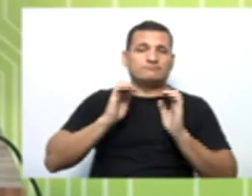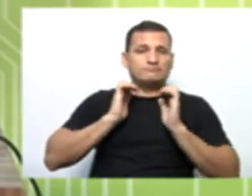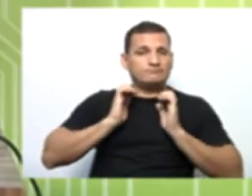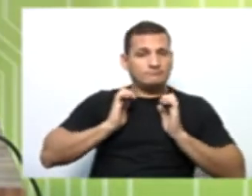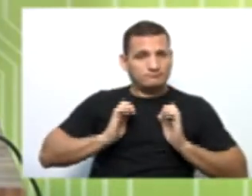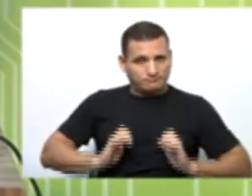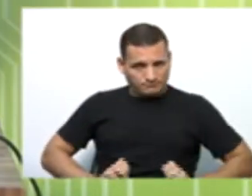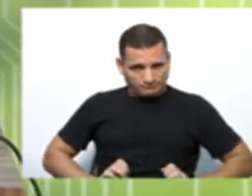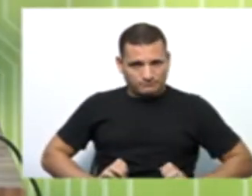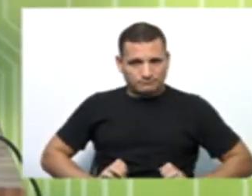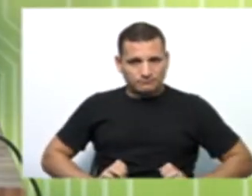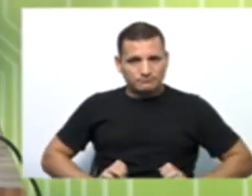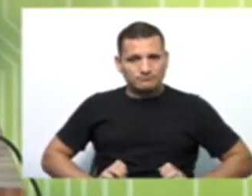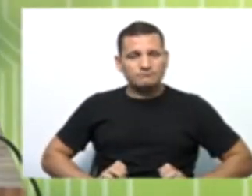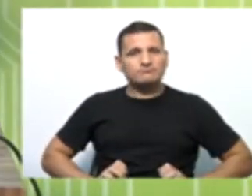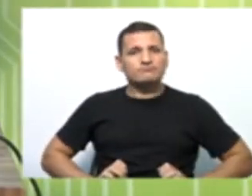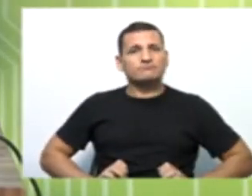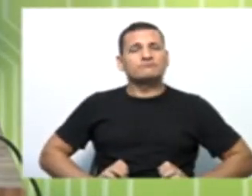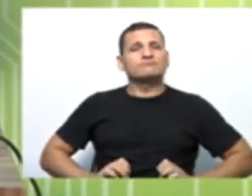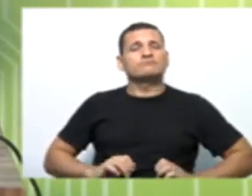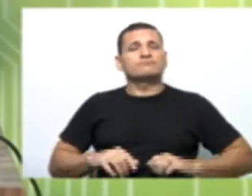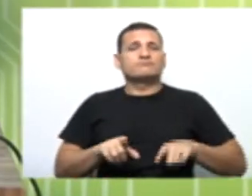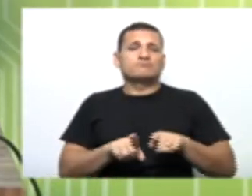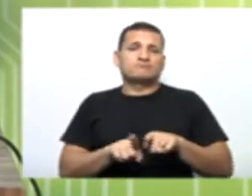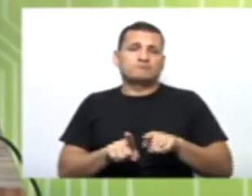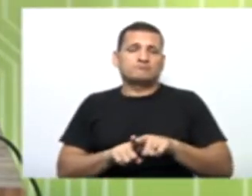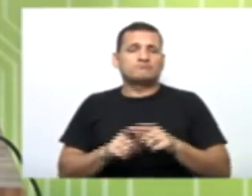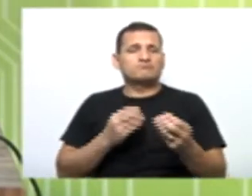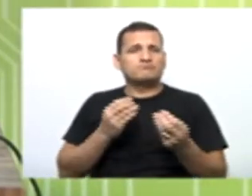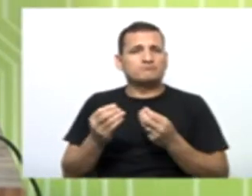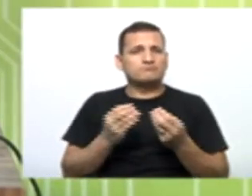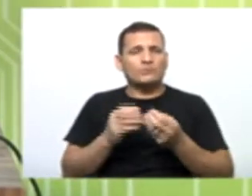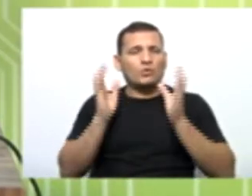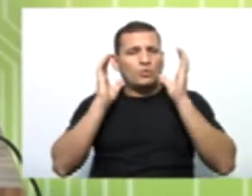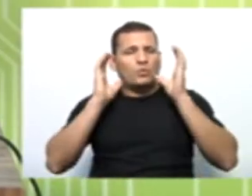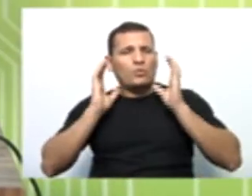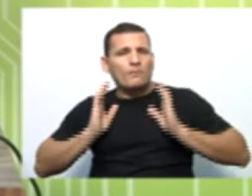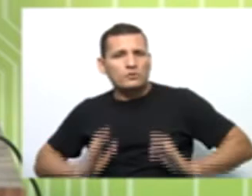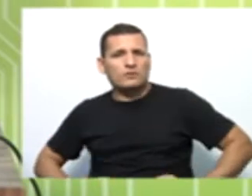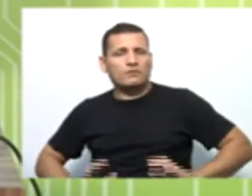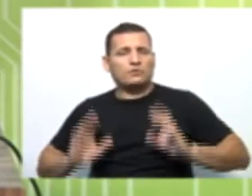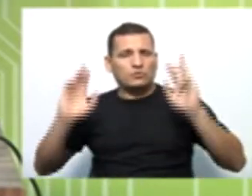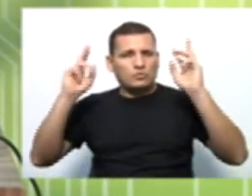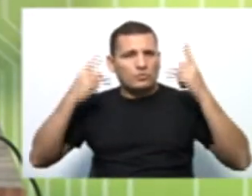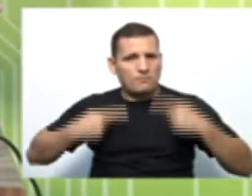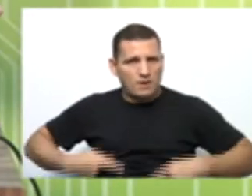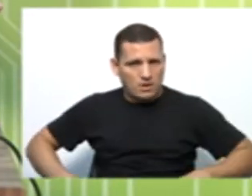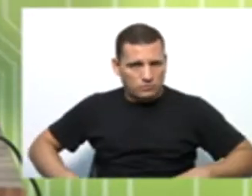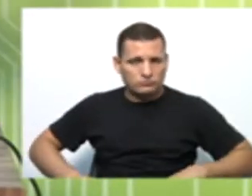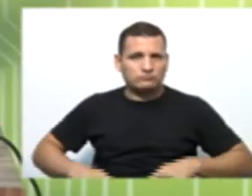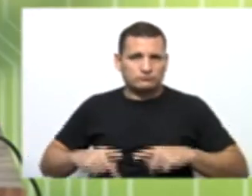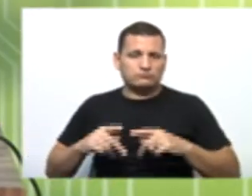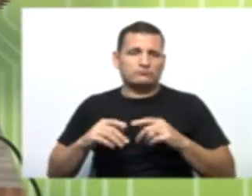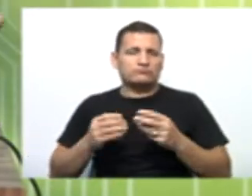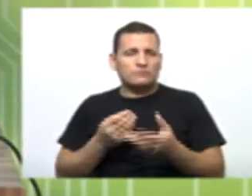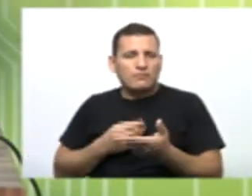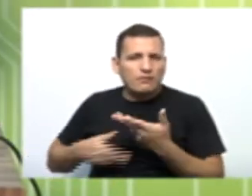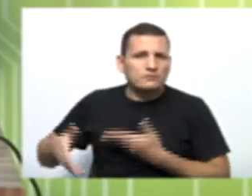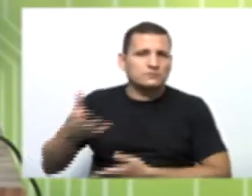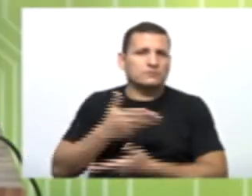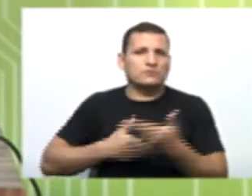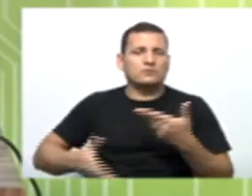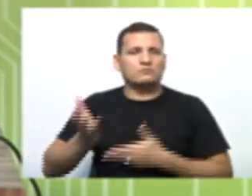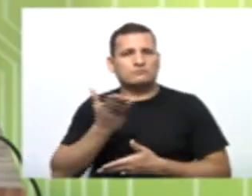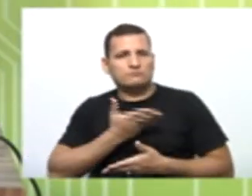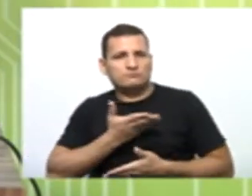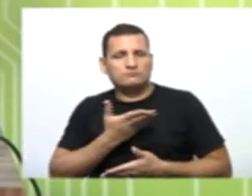que conduzem a nossa conduta humana, a nossa vida em sociedade, né? As nossas relações com os nossos colegas,